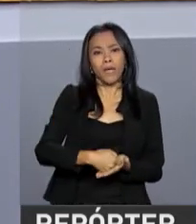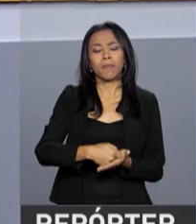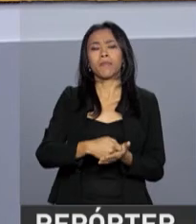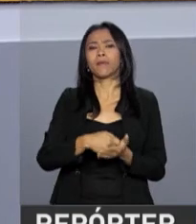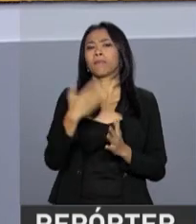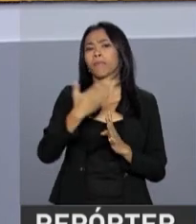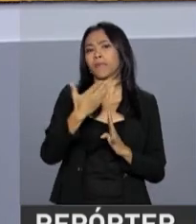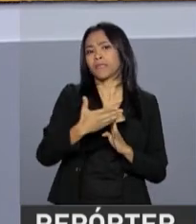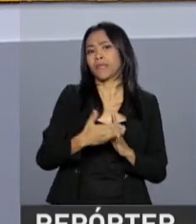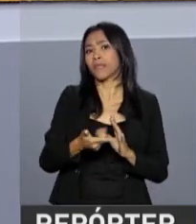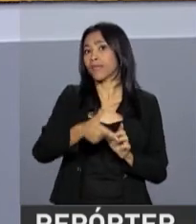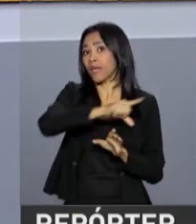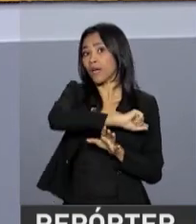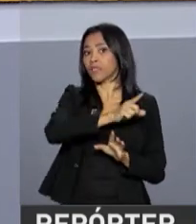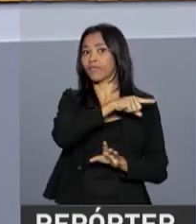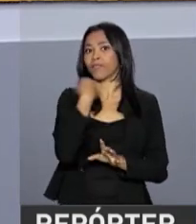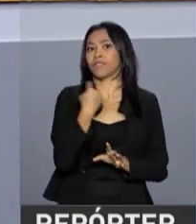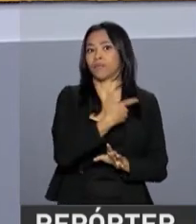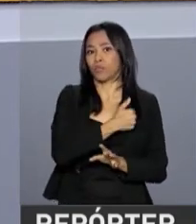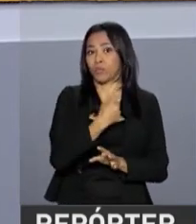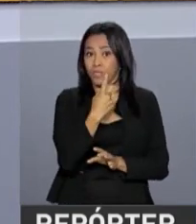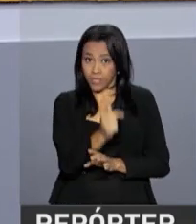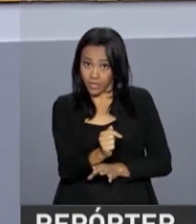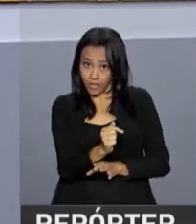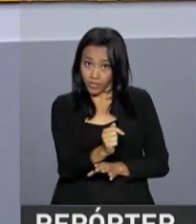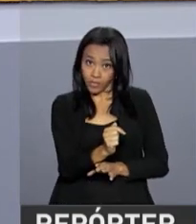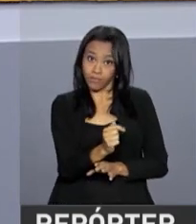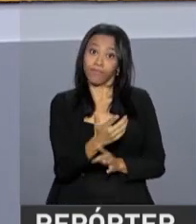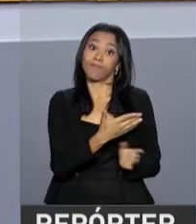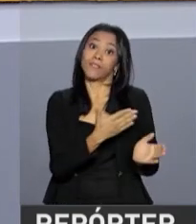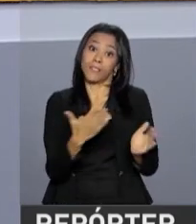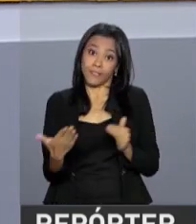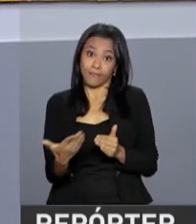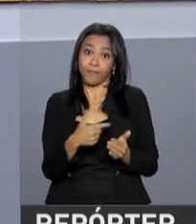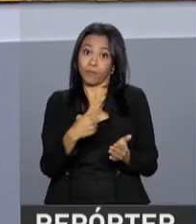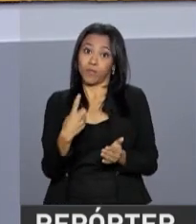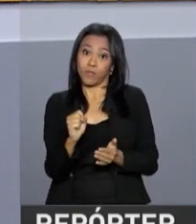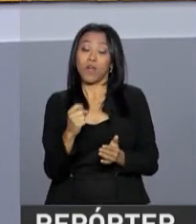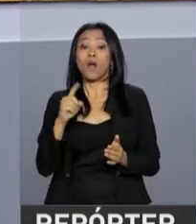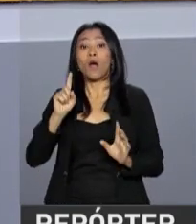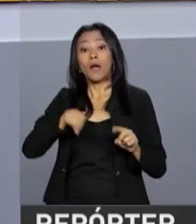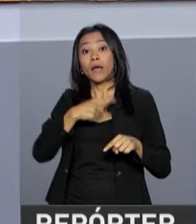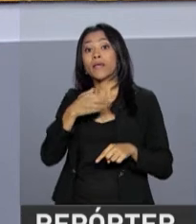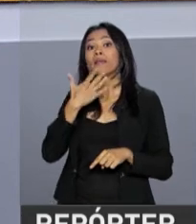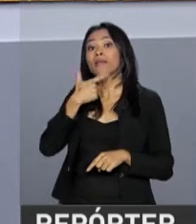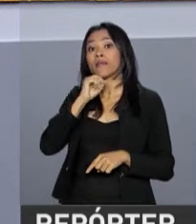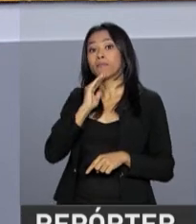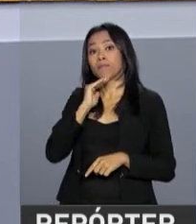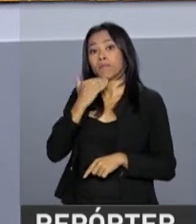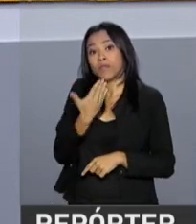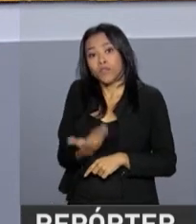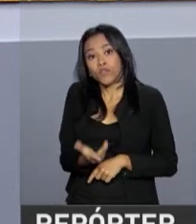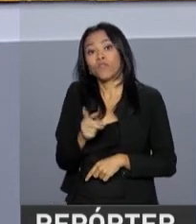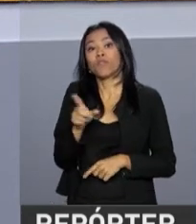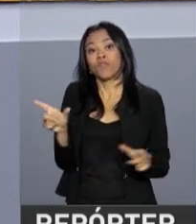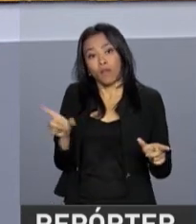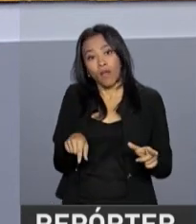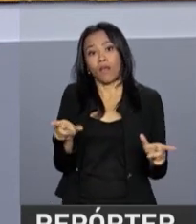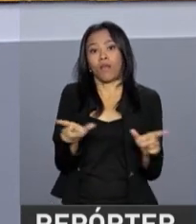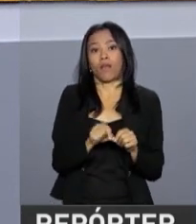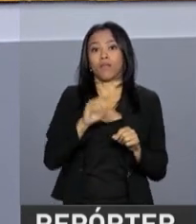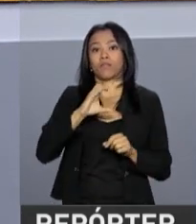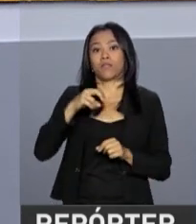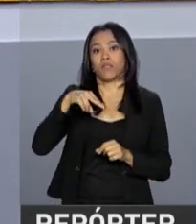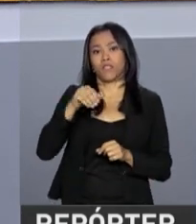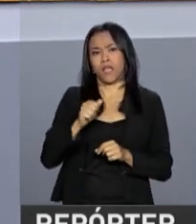e com vencimento em 2018 a decisão foi a pedido da confederação da agricultura e pecuária do brasil a cna para